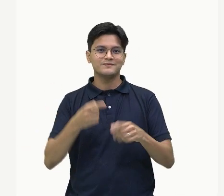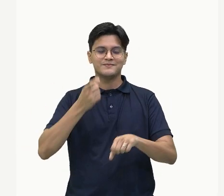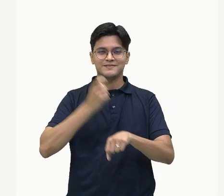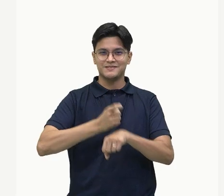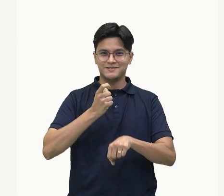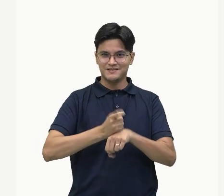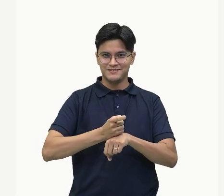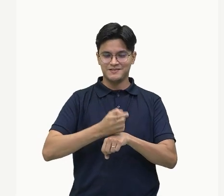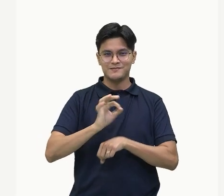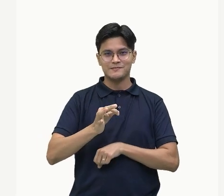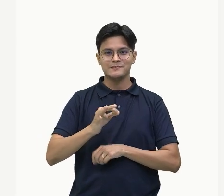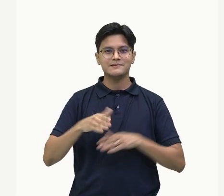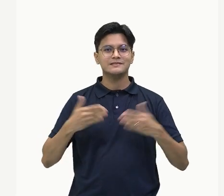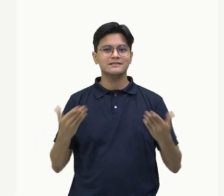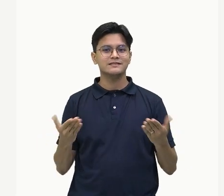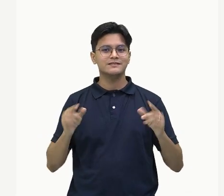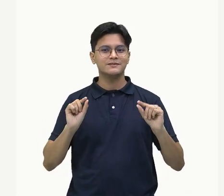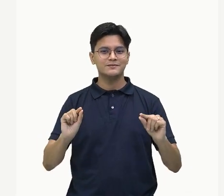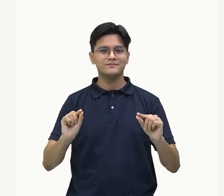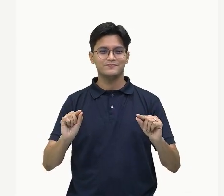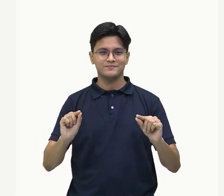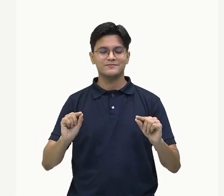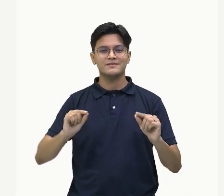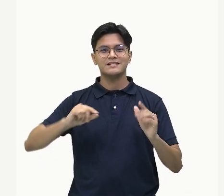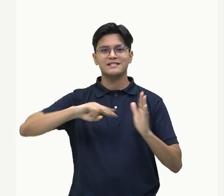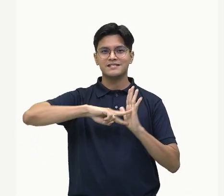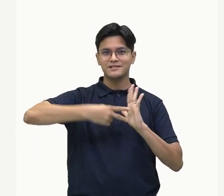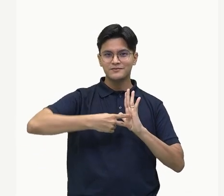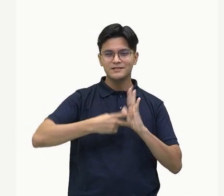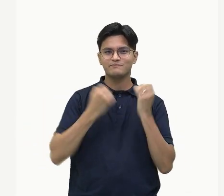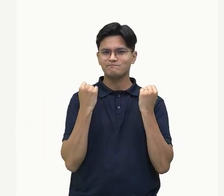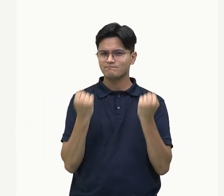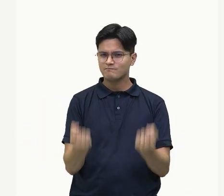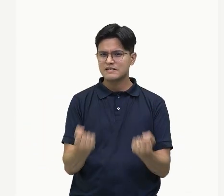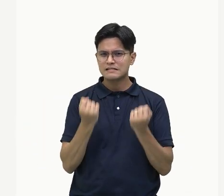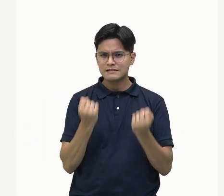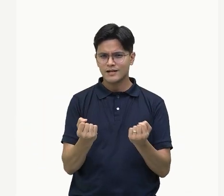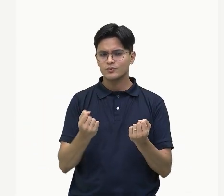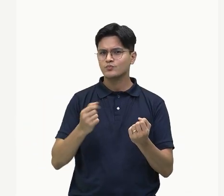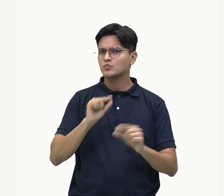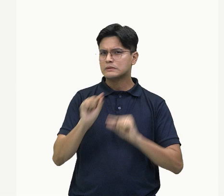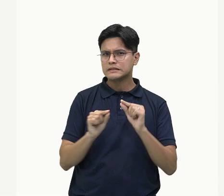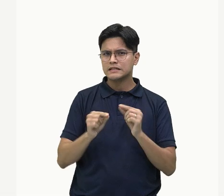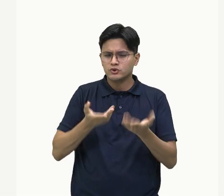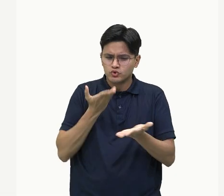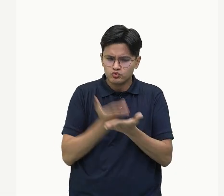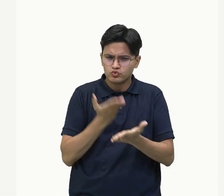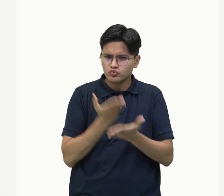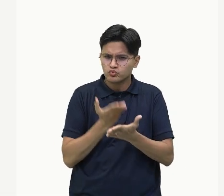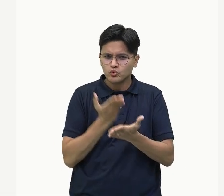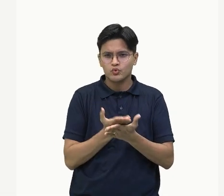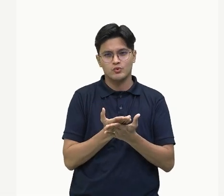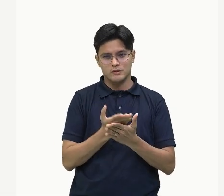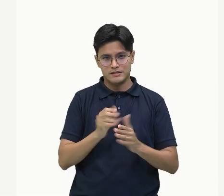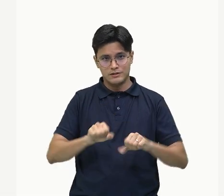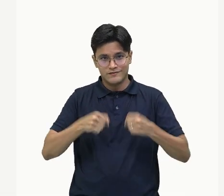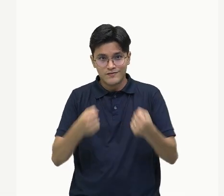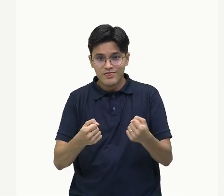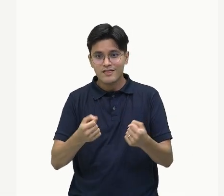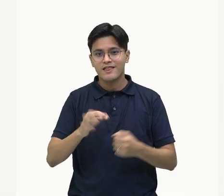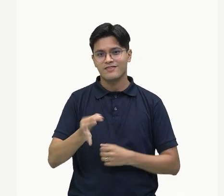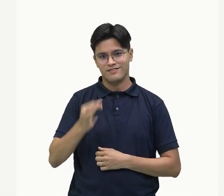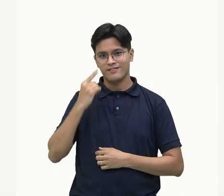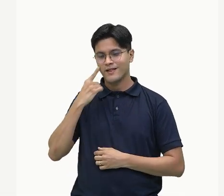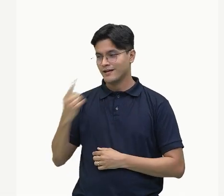Nesse caso aqui, também significa pesado, estudou muito, né? Estudou com afinco. She studied hard, so she passed